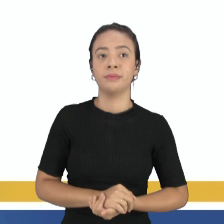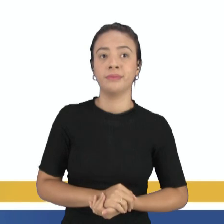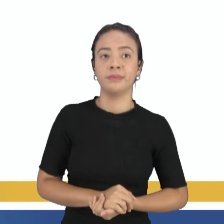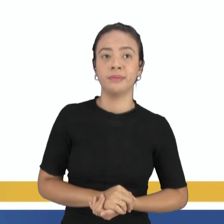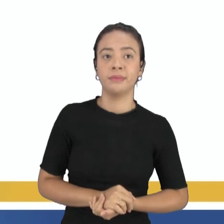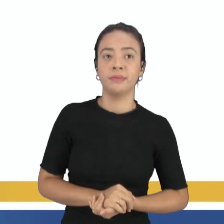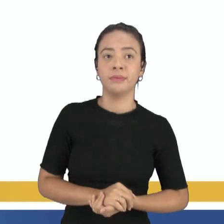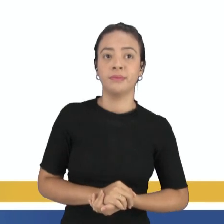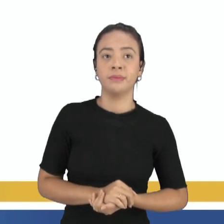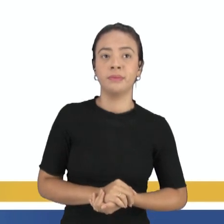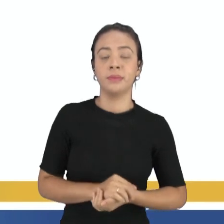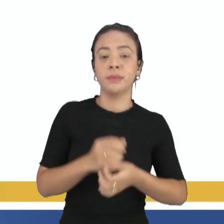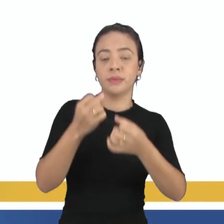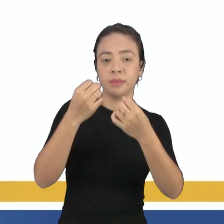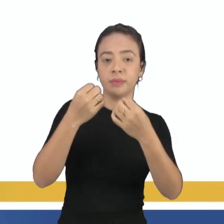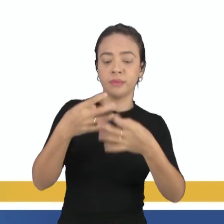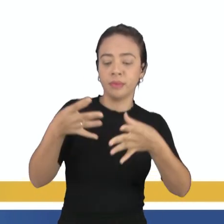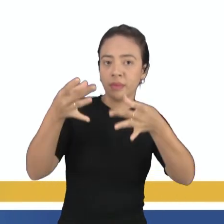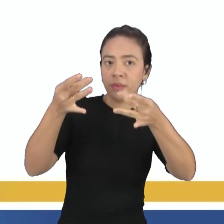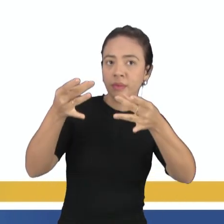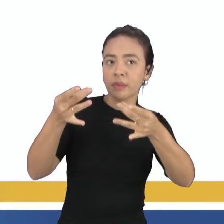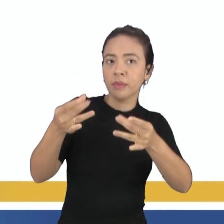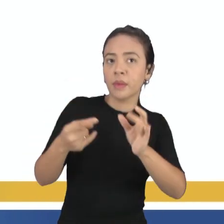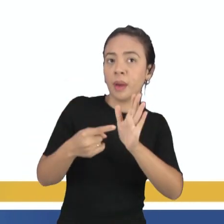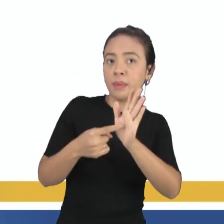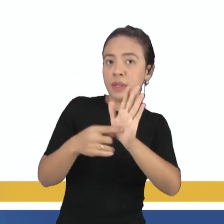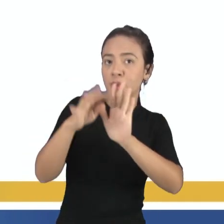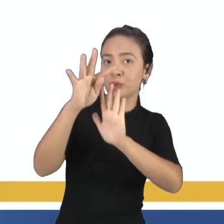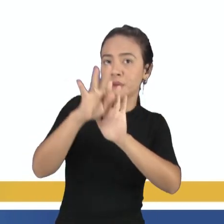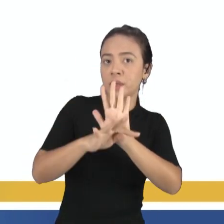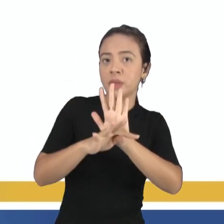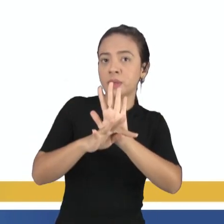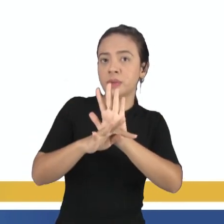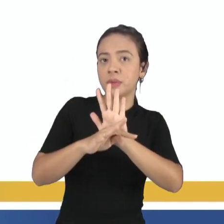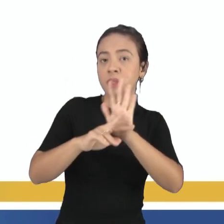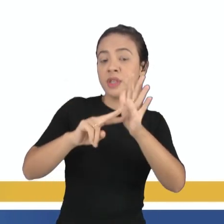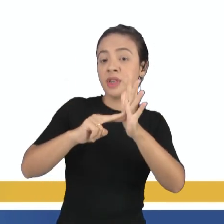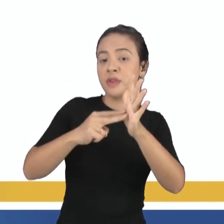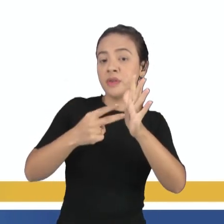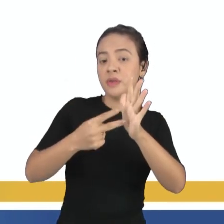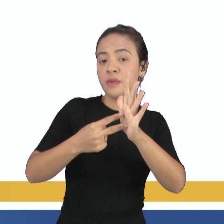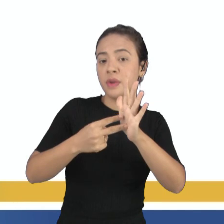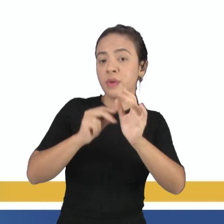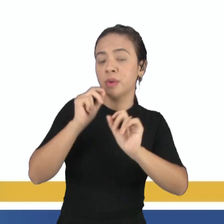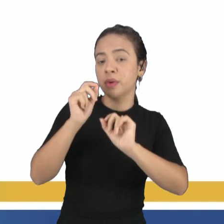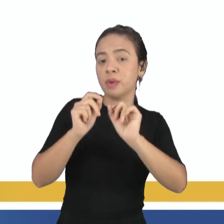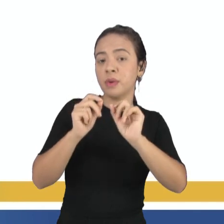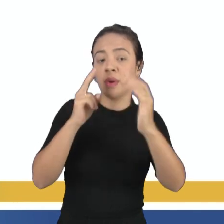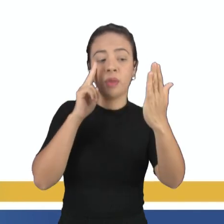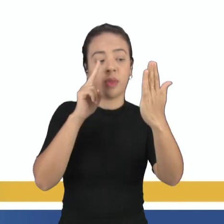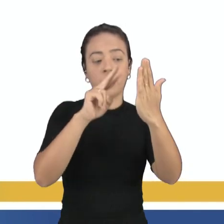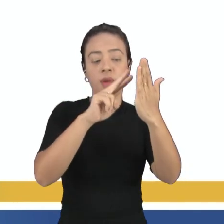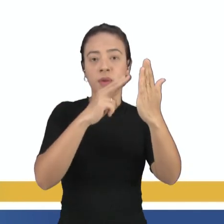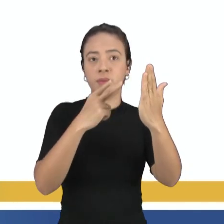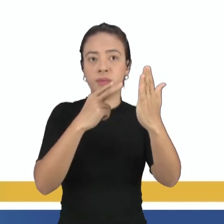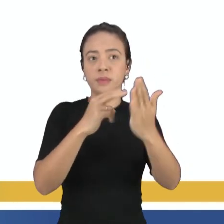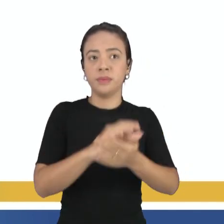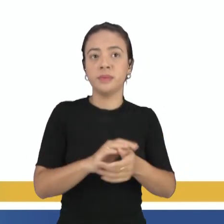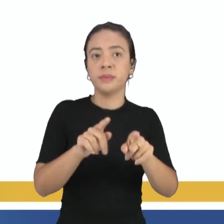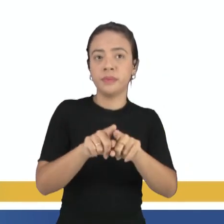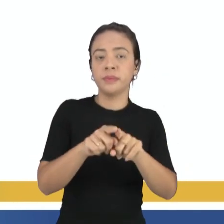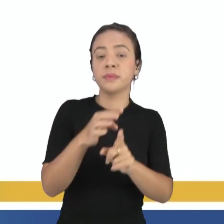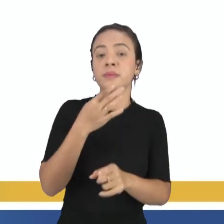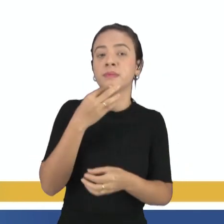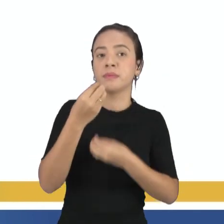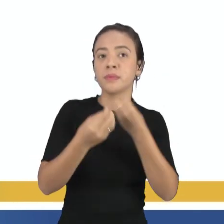ok? A descrição apresentada no texto caracteriza a simetria de reflexão, também